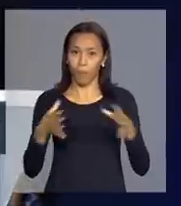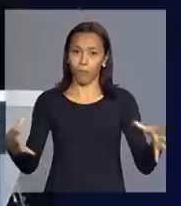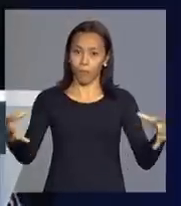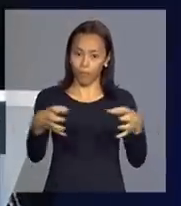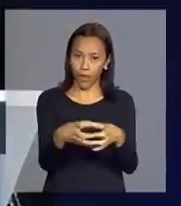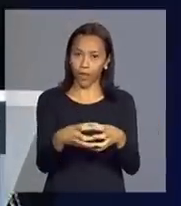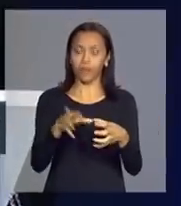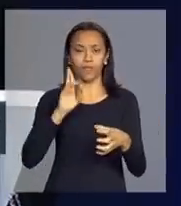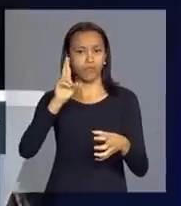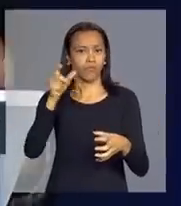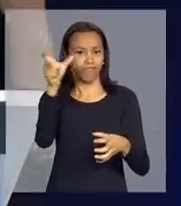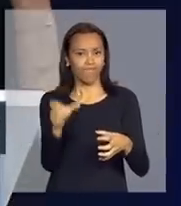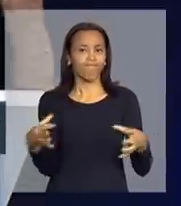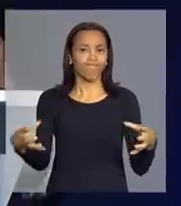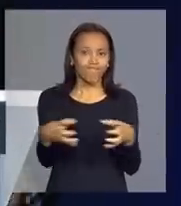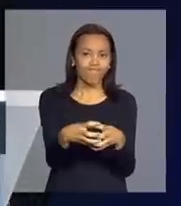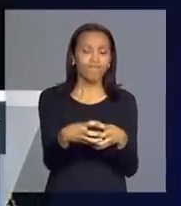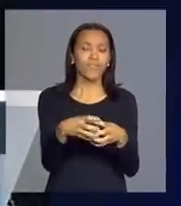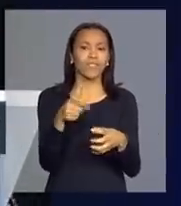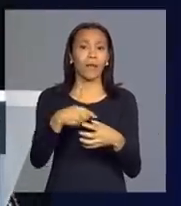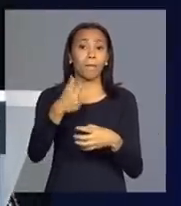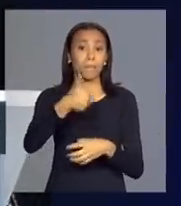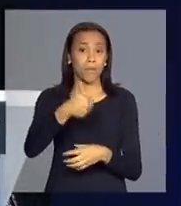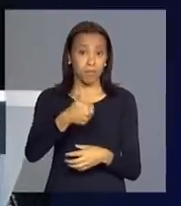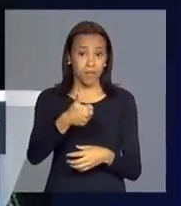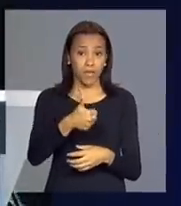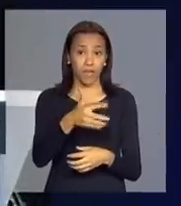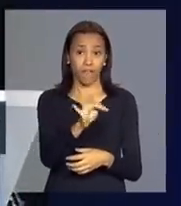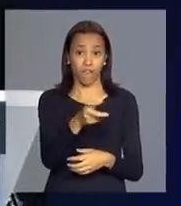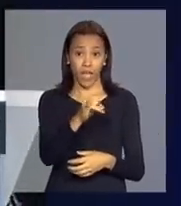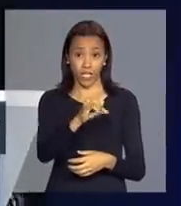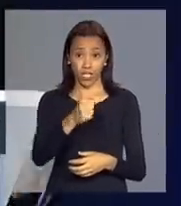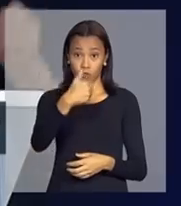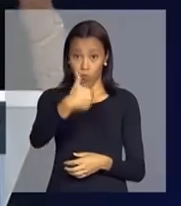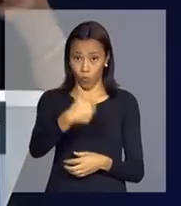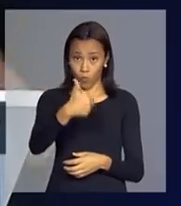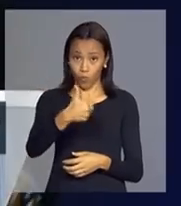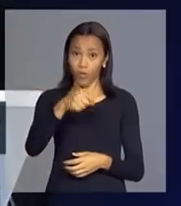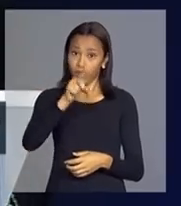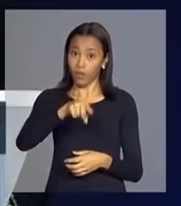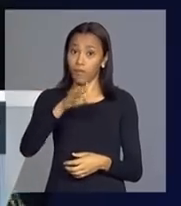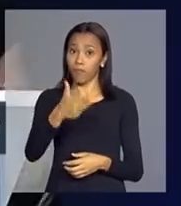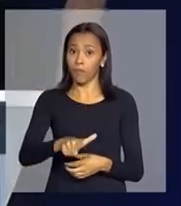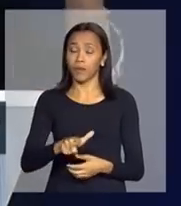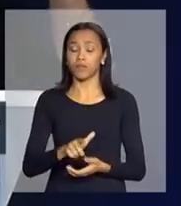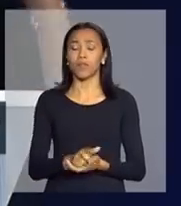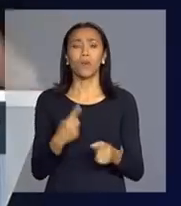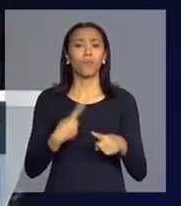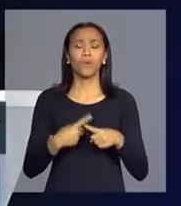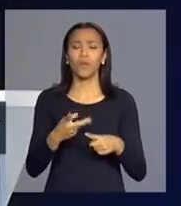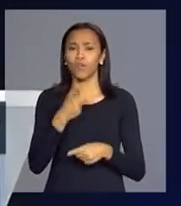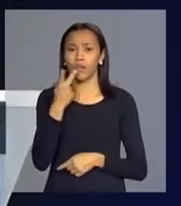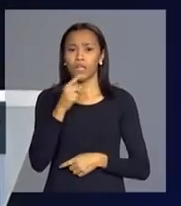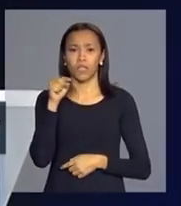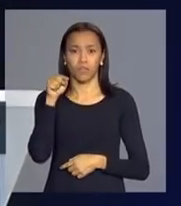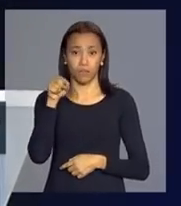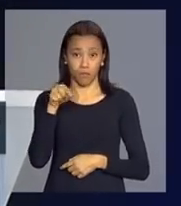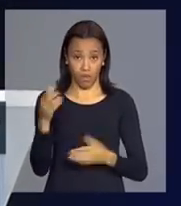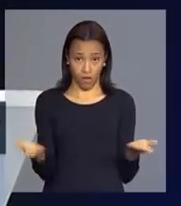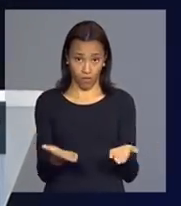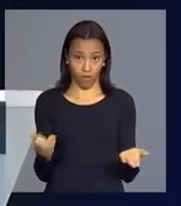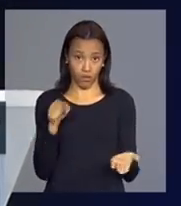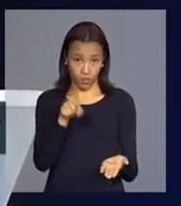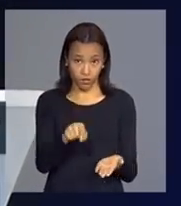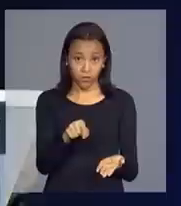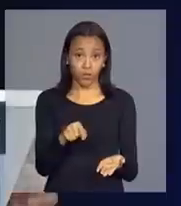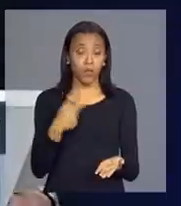maioria da produção da primeira faixa, a faixa 1, a faixa que é mais subsidiada. Por que eu falei isso agora? Porque